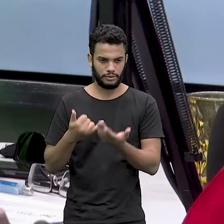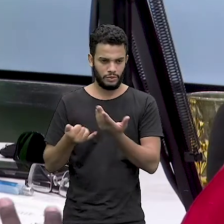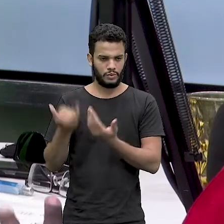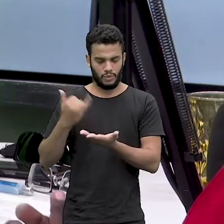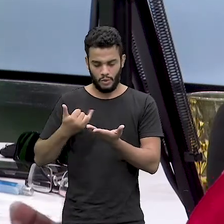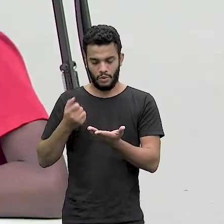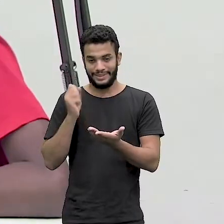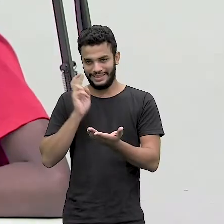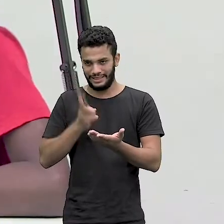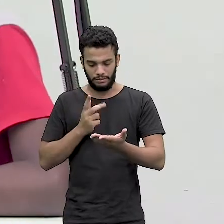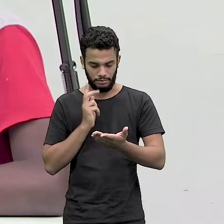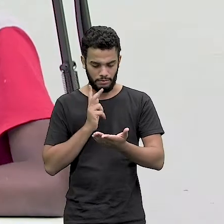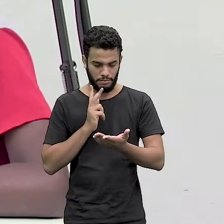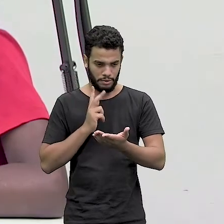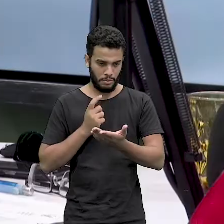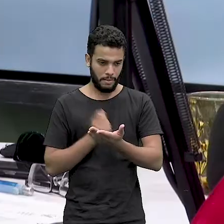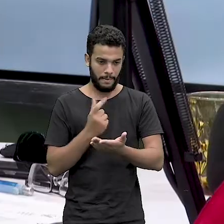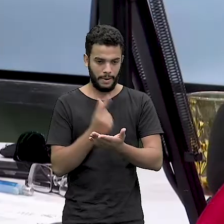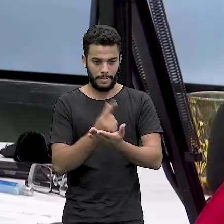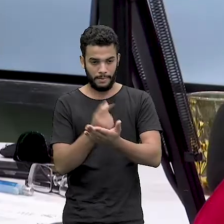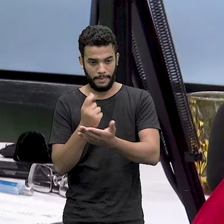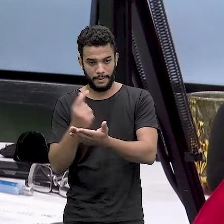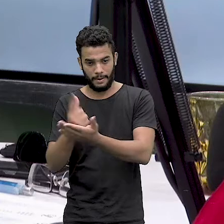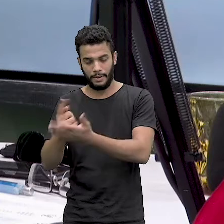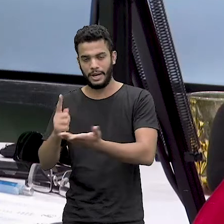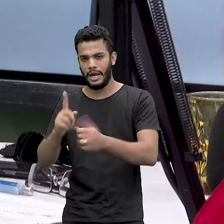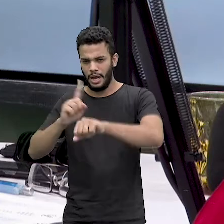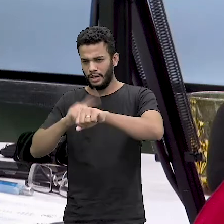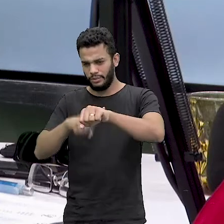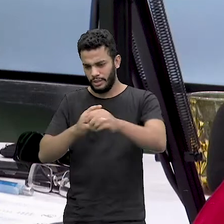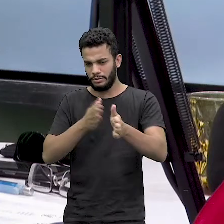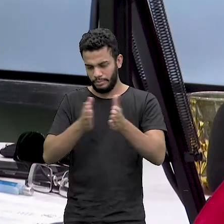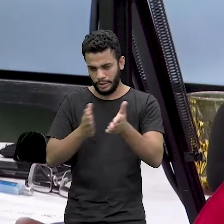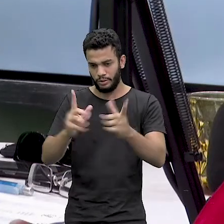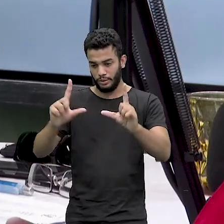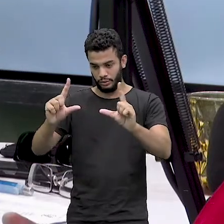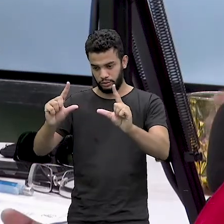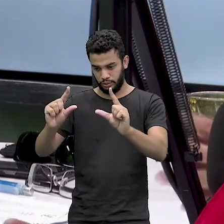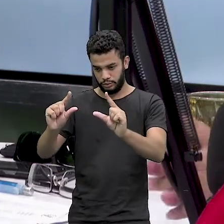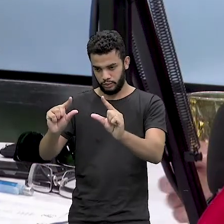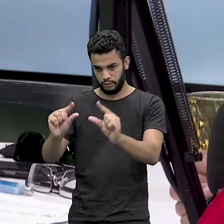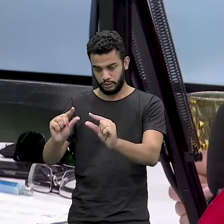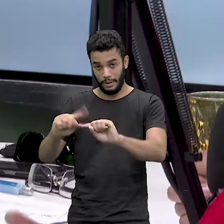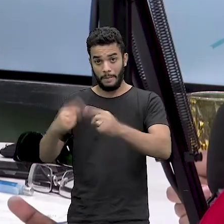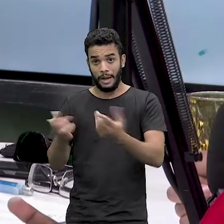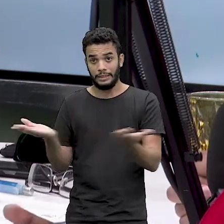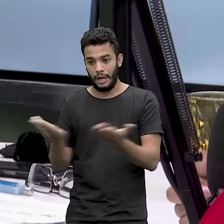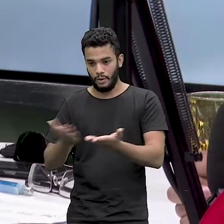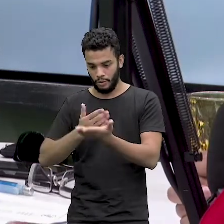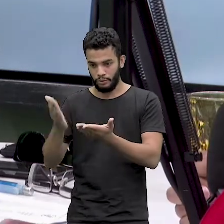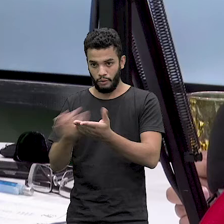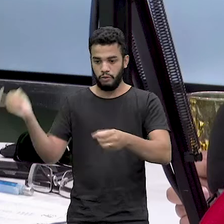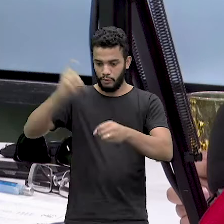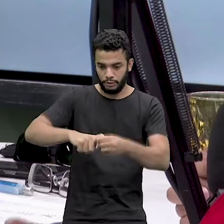Os vintages, né? É porque só liga mesmo, manda texto, SMS, não te prende muito, não te ocupa,